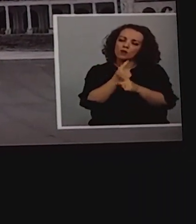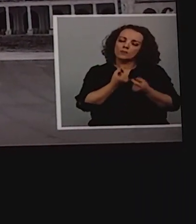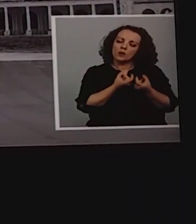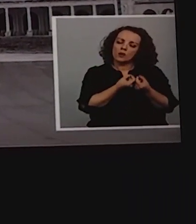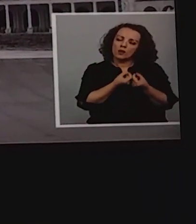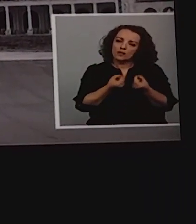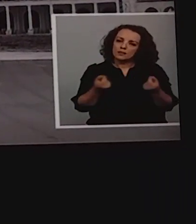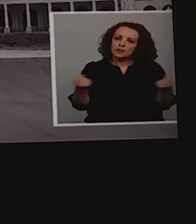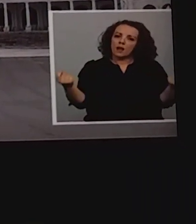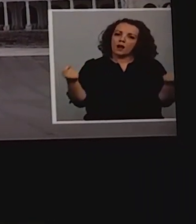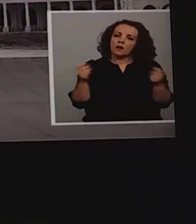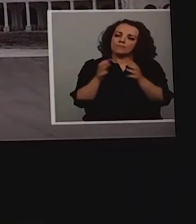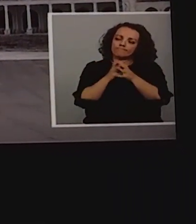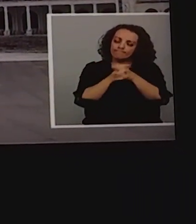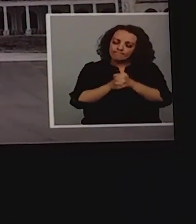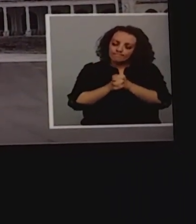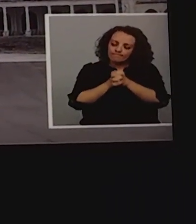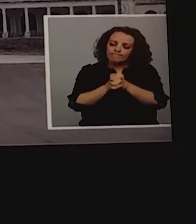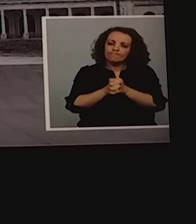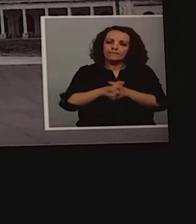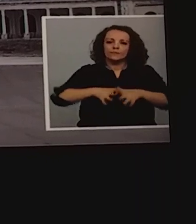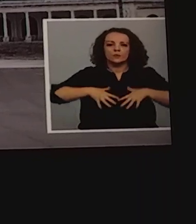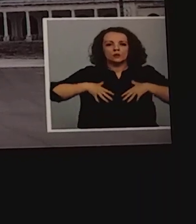na comunhão.